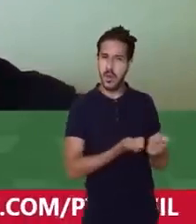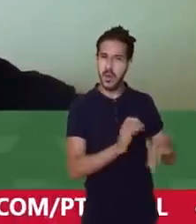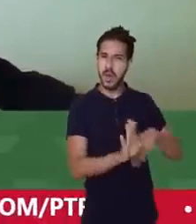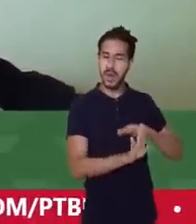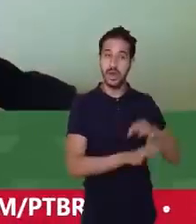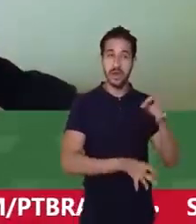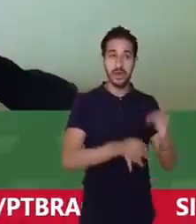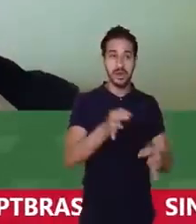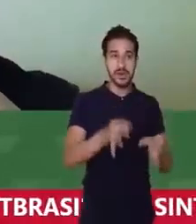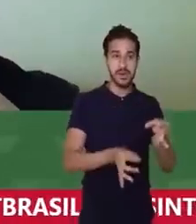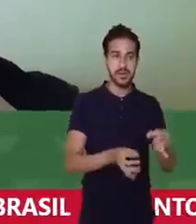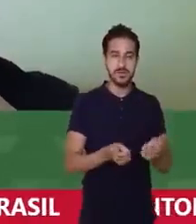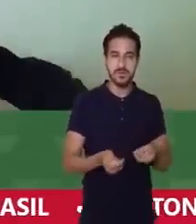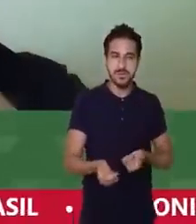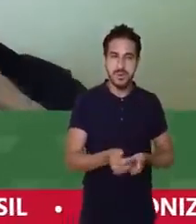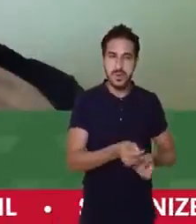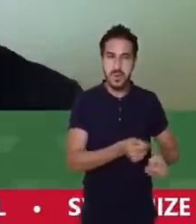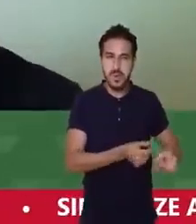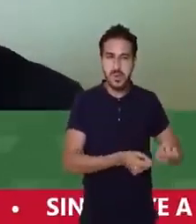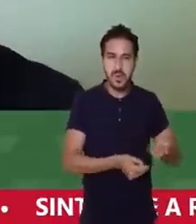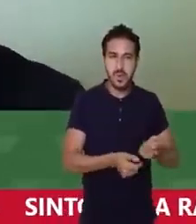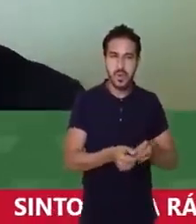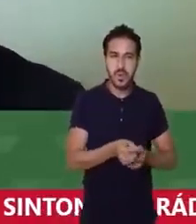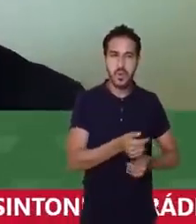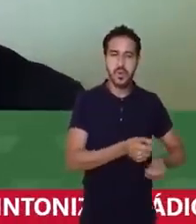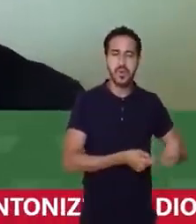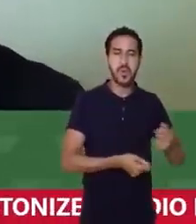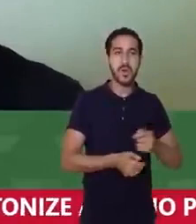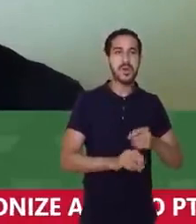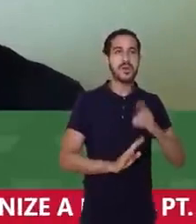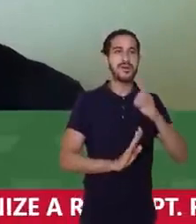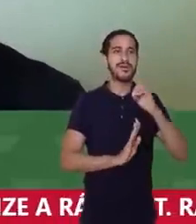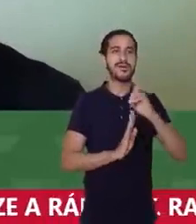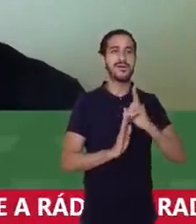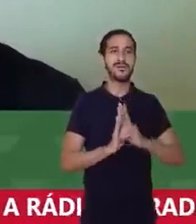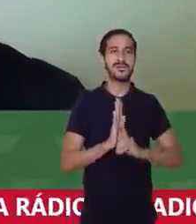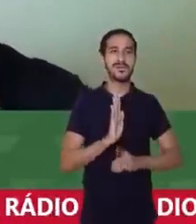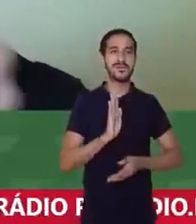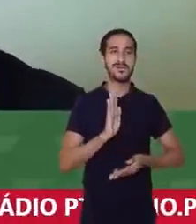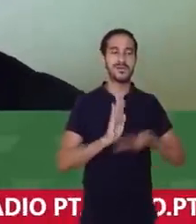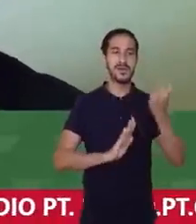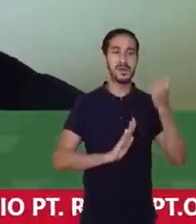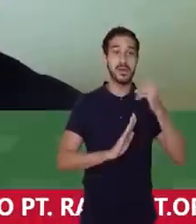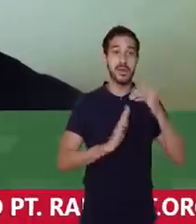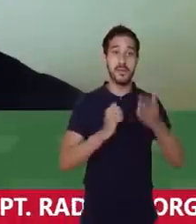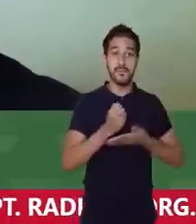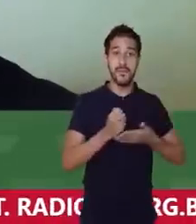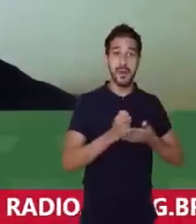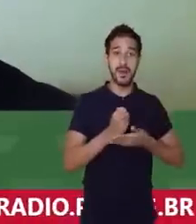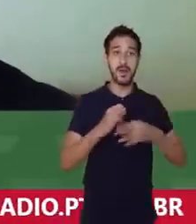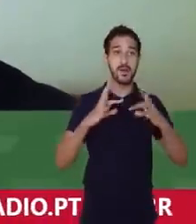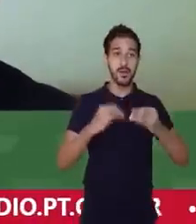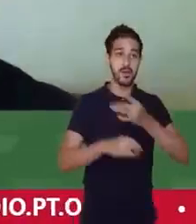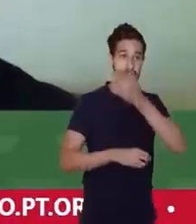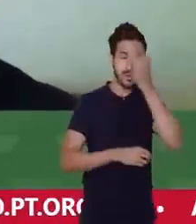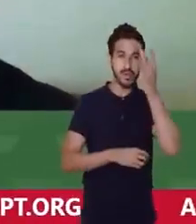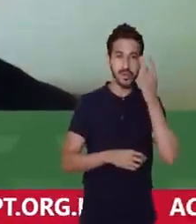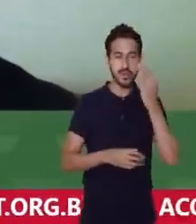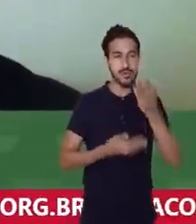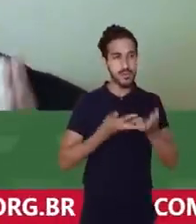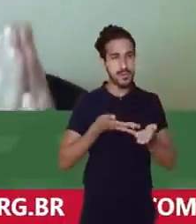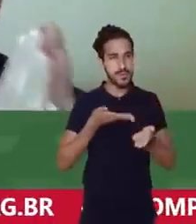a justiça, mexer com aquele direito fundamental, que é o direito de todos a